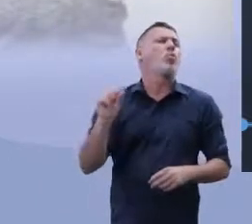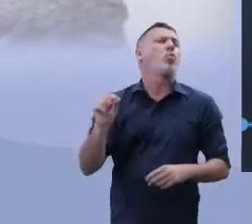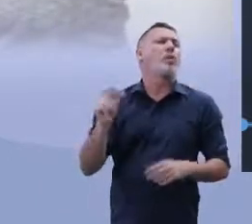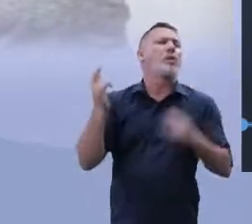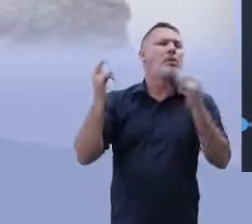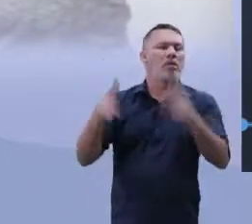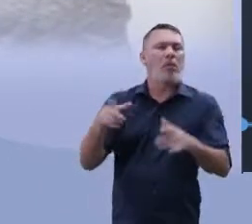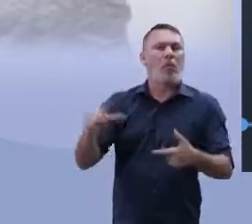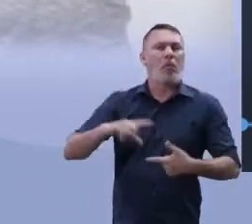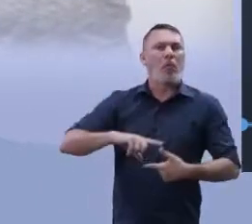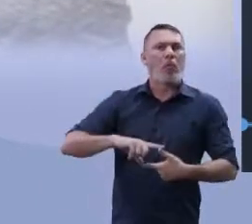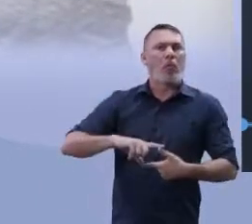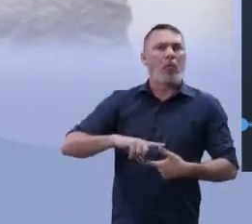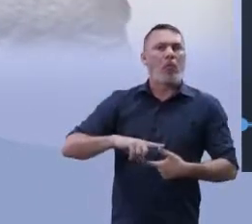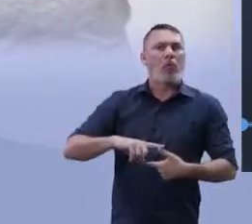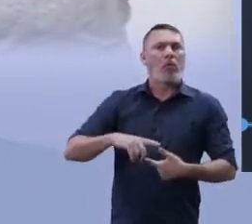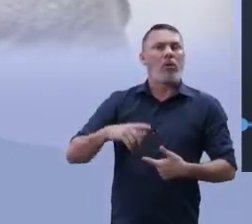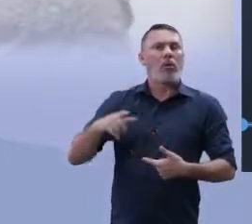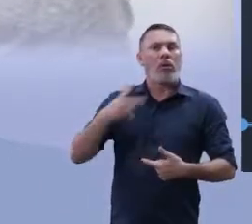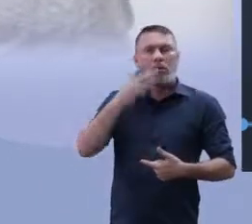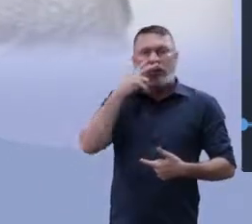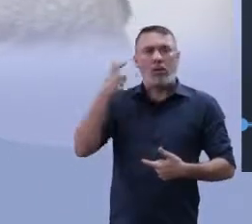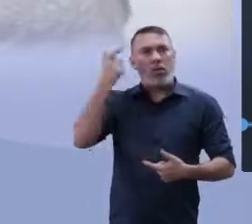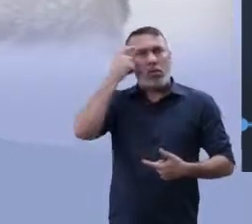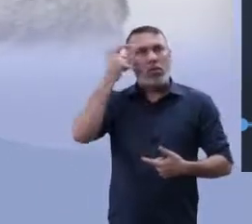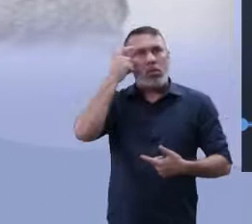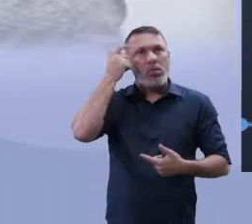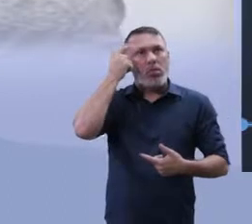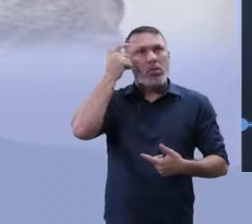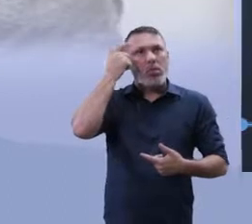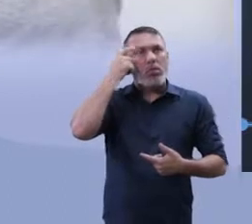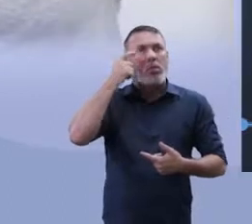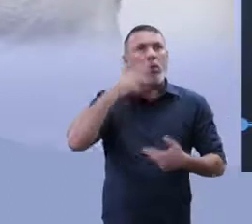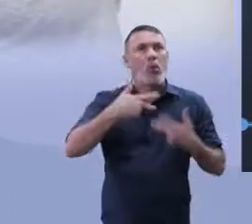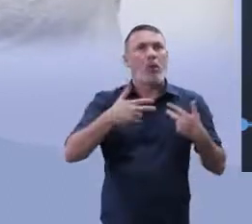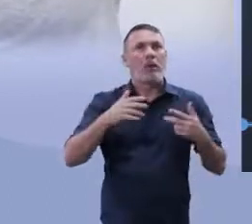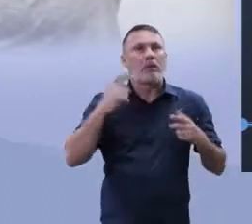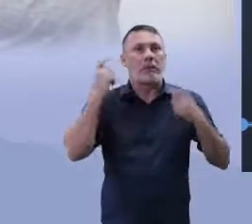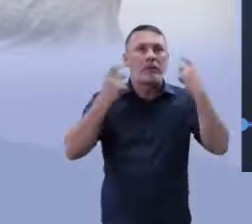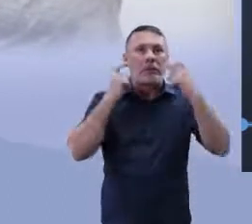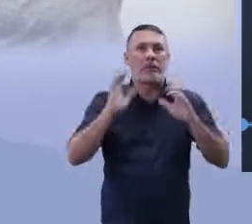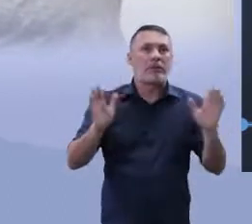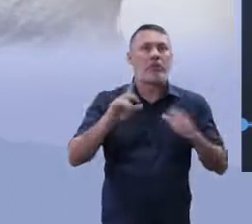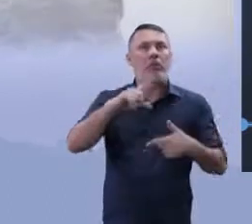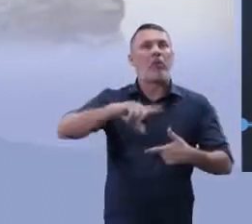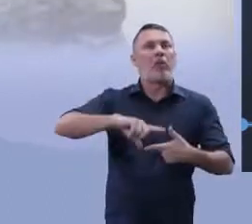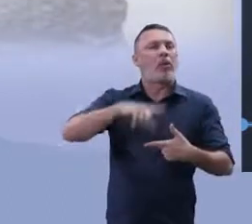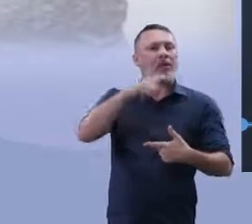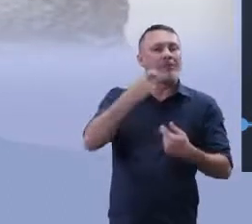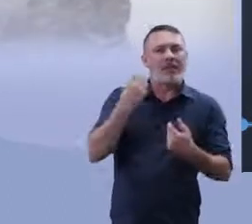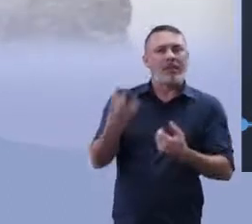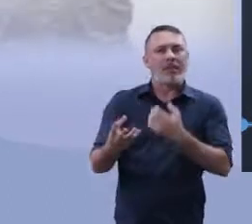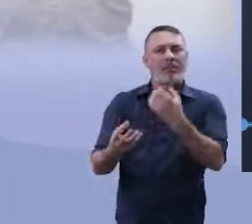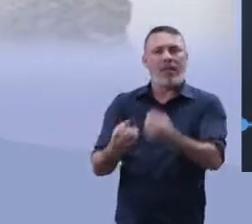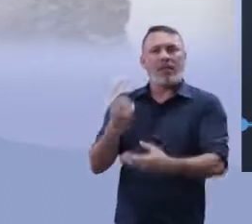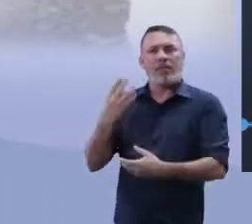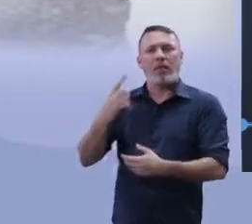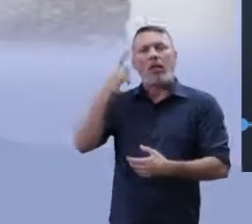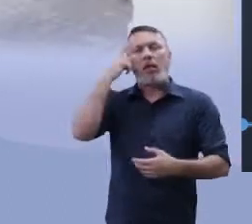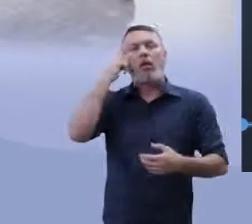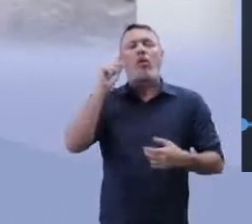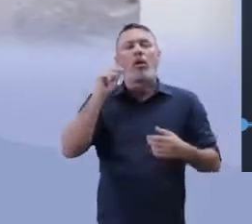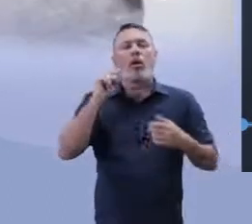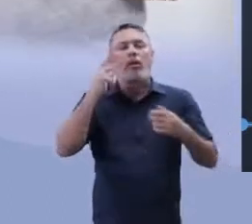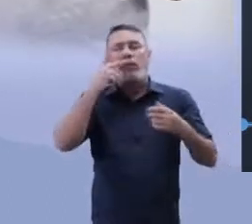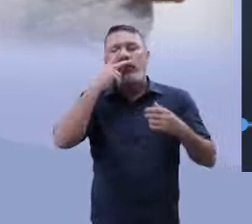ele praticou um crime, ele vai ficar um período ali, a mente vai ficar turbada, a situação, os aspectos de violência. Então eu preciso